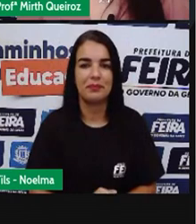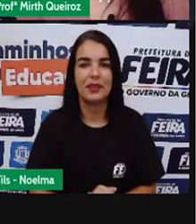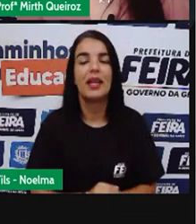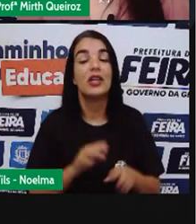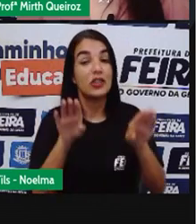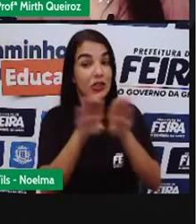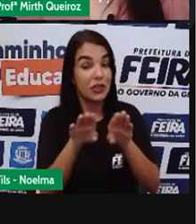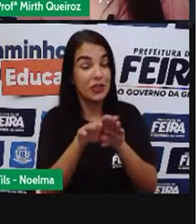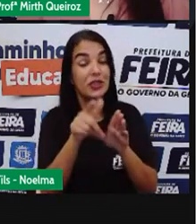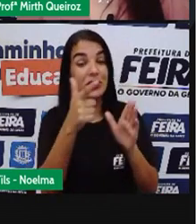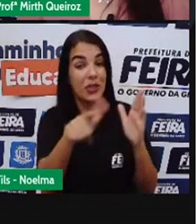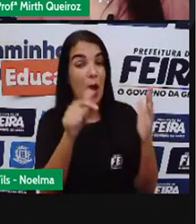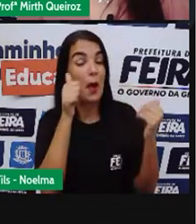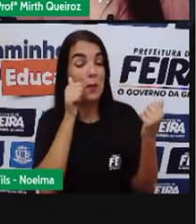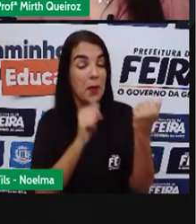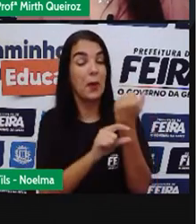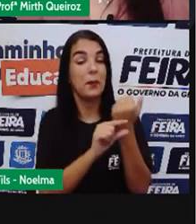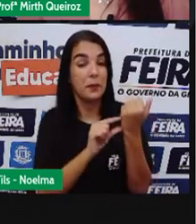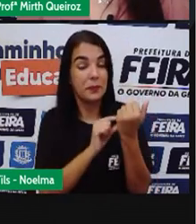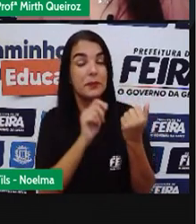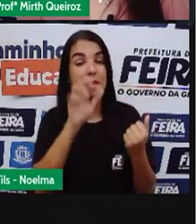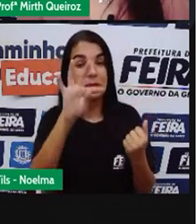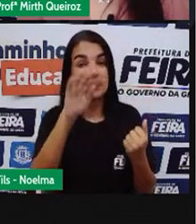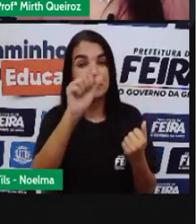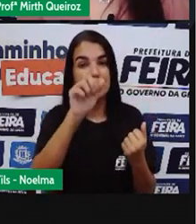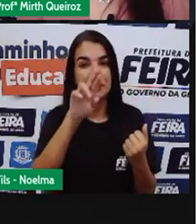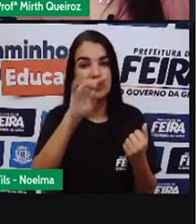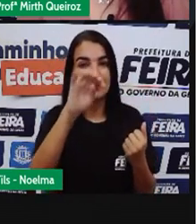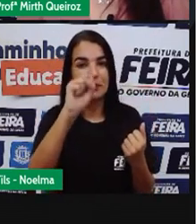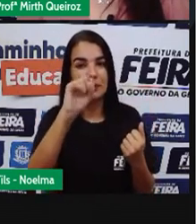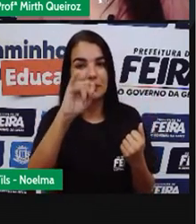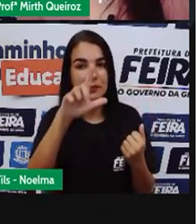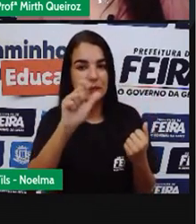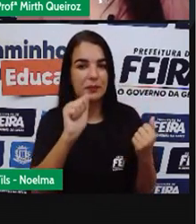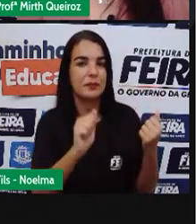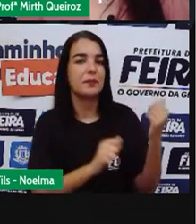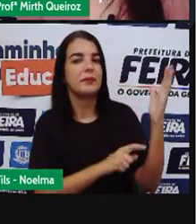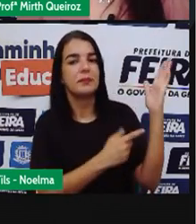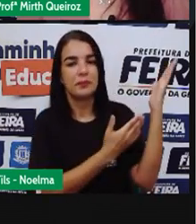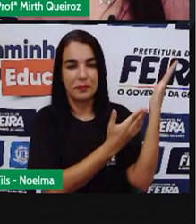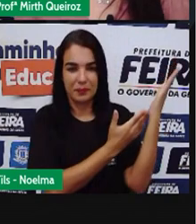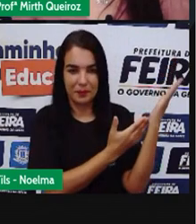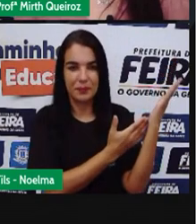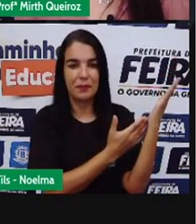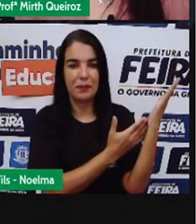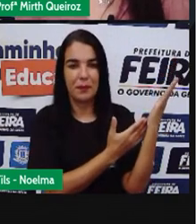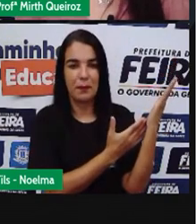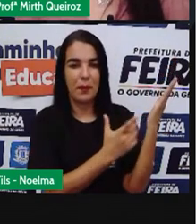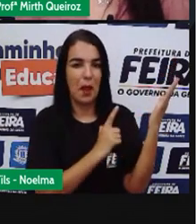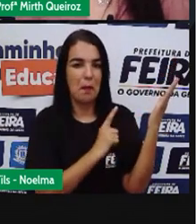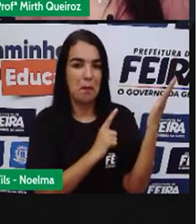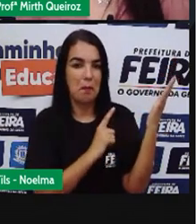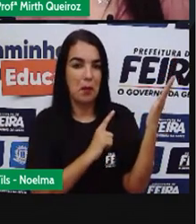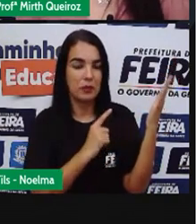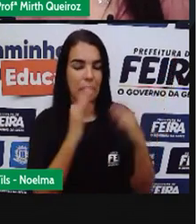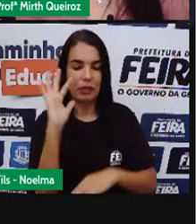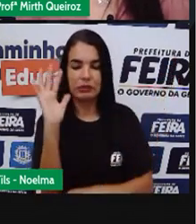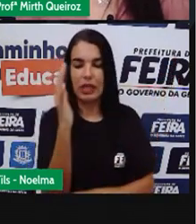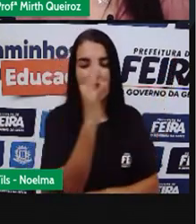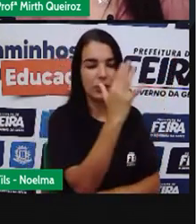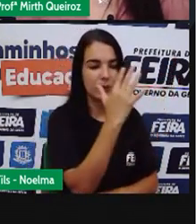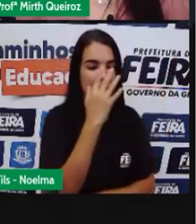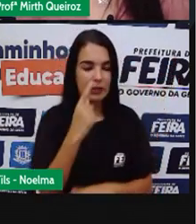Aqui temos mais uma obra de Tarsila do Amaral, Cartão Postal, onde a gente pode ver aí a natureza